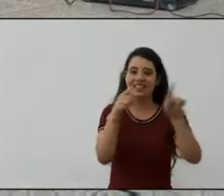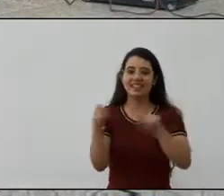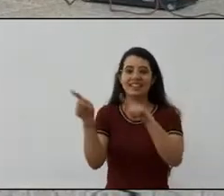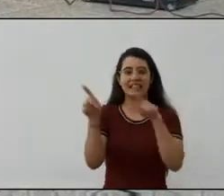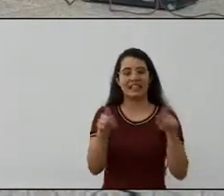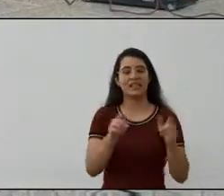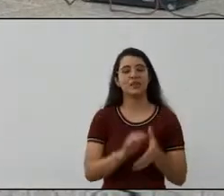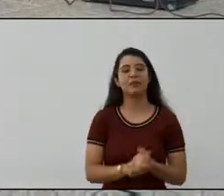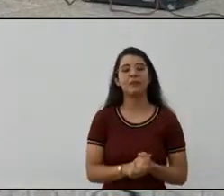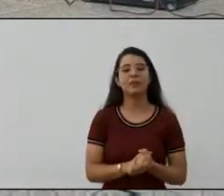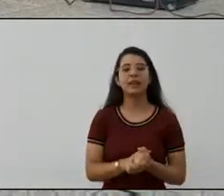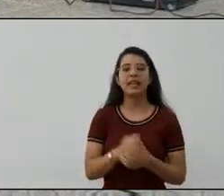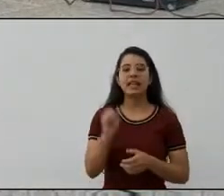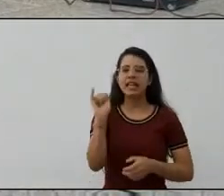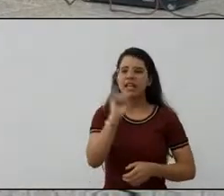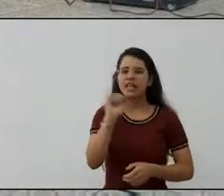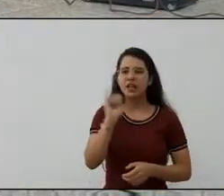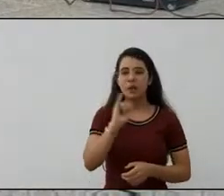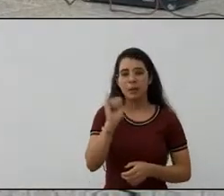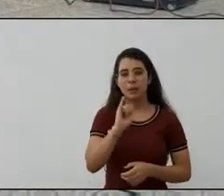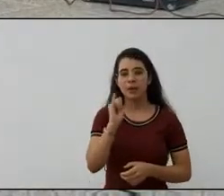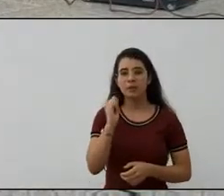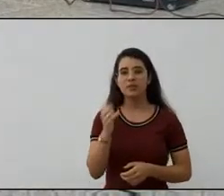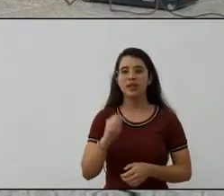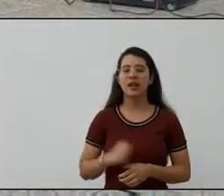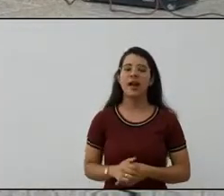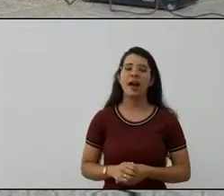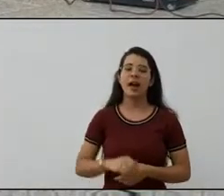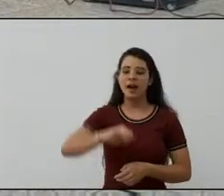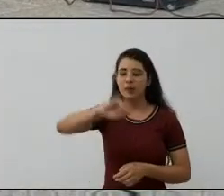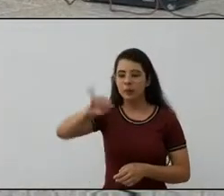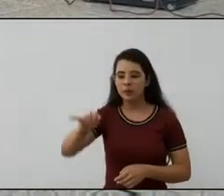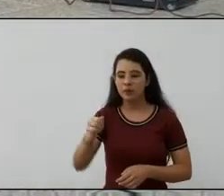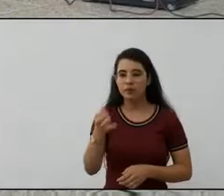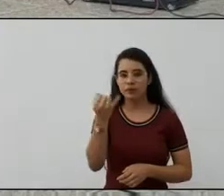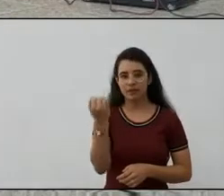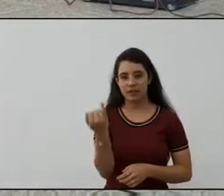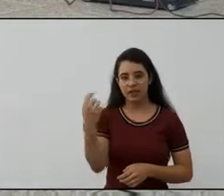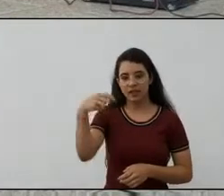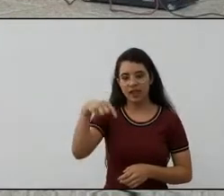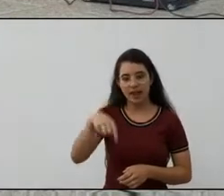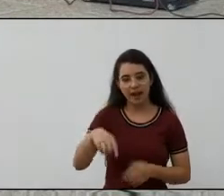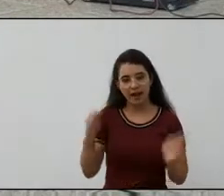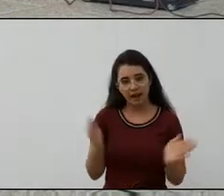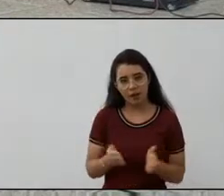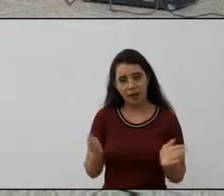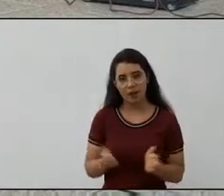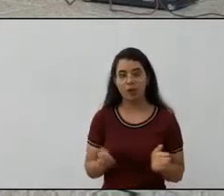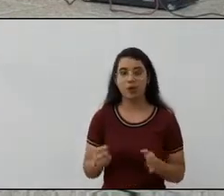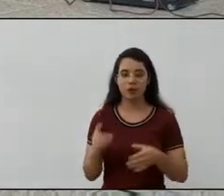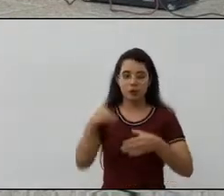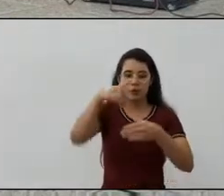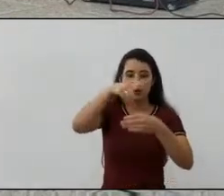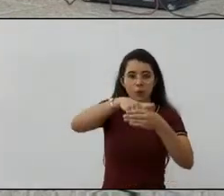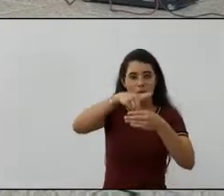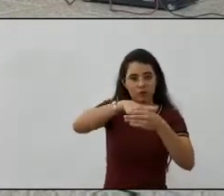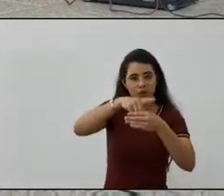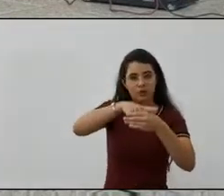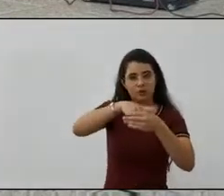Irmãos, nós vamos aproveitar agora para servirmos ao Senhor com dízimos